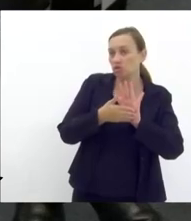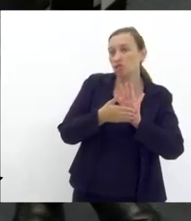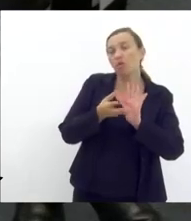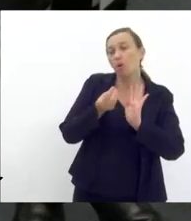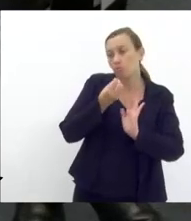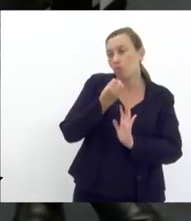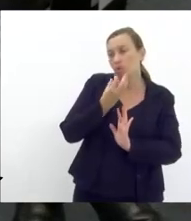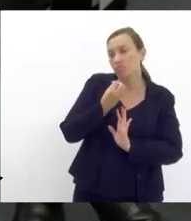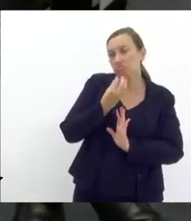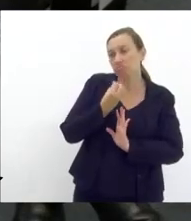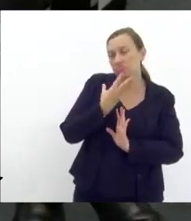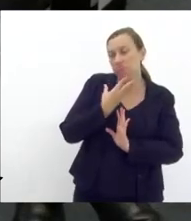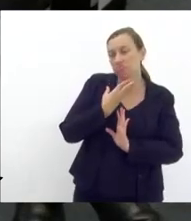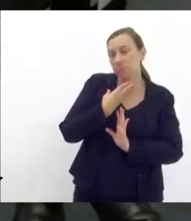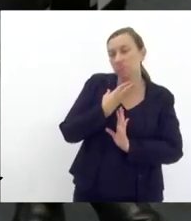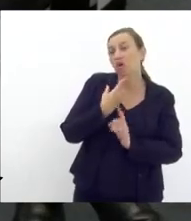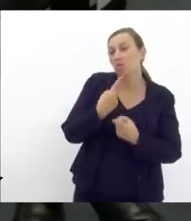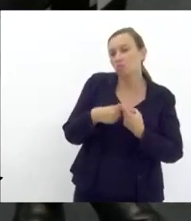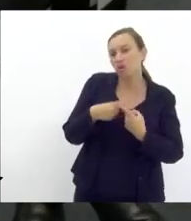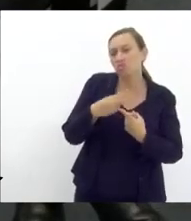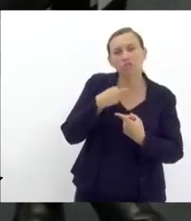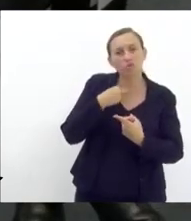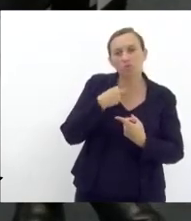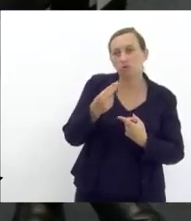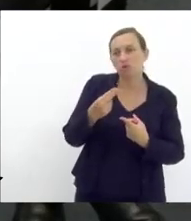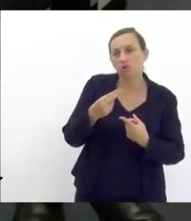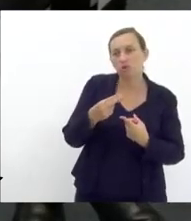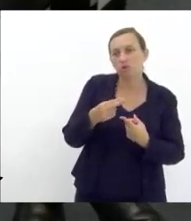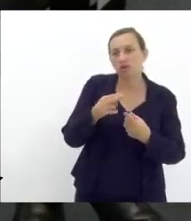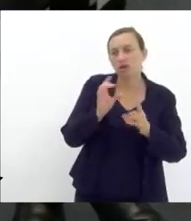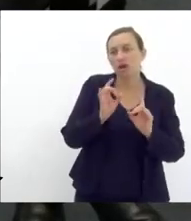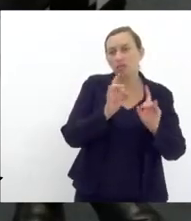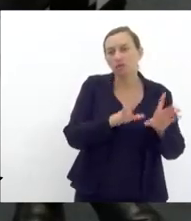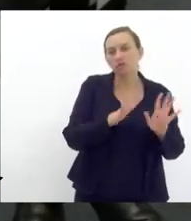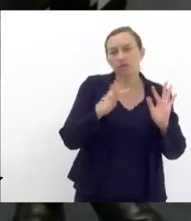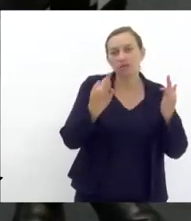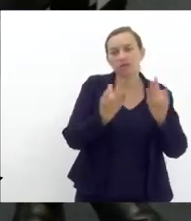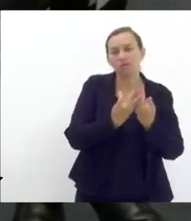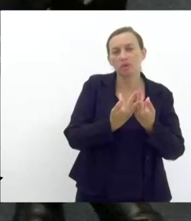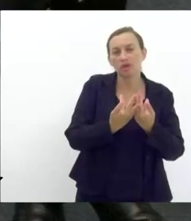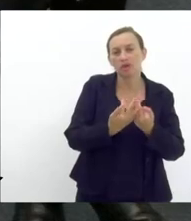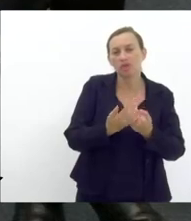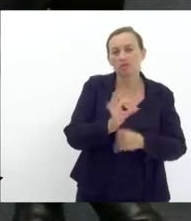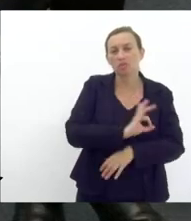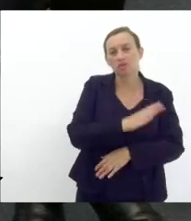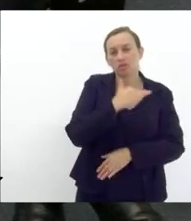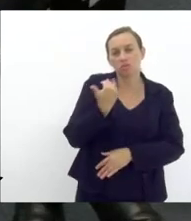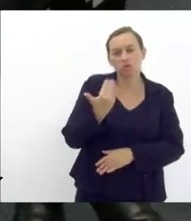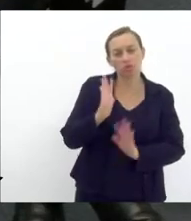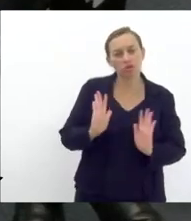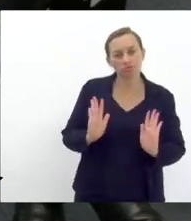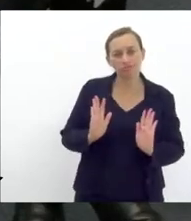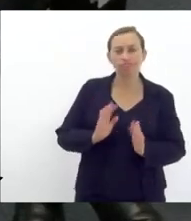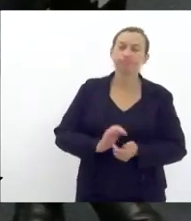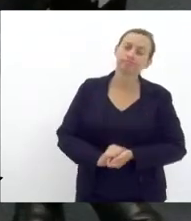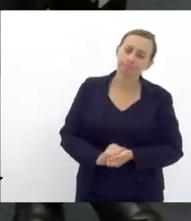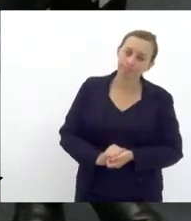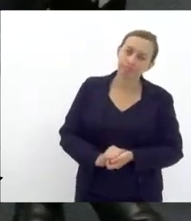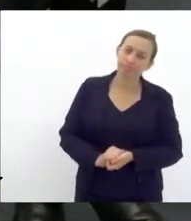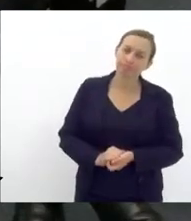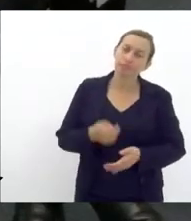oportuna porque não pode deixar o desabrigo os familiares daqueles que tombam